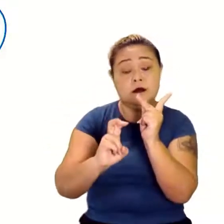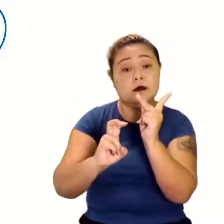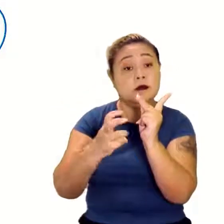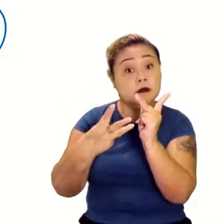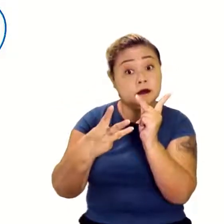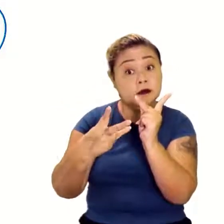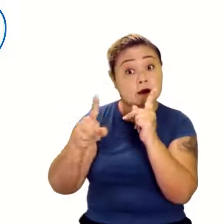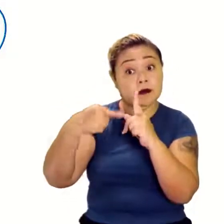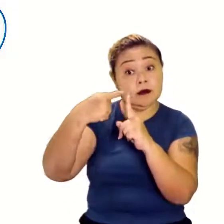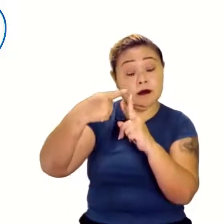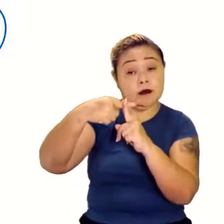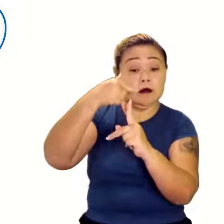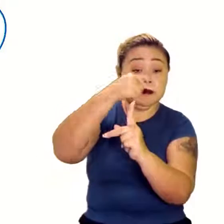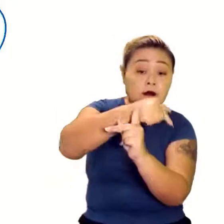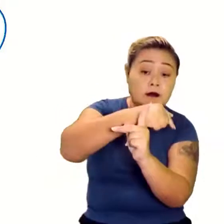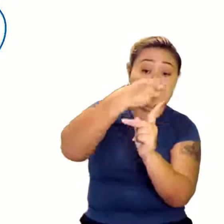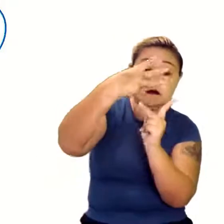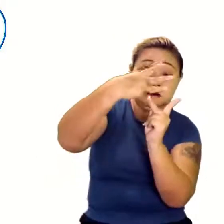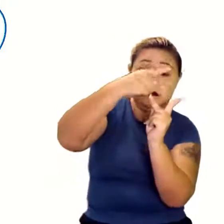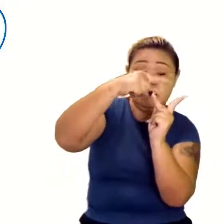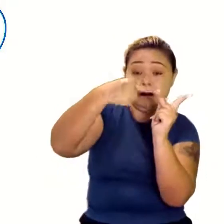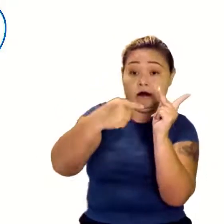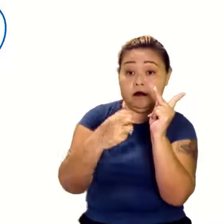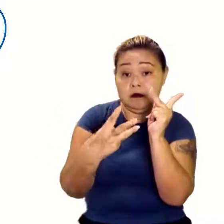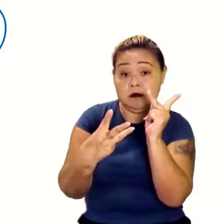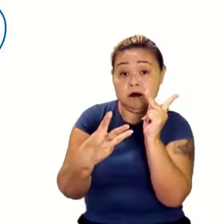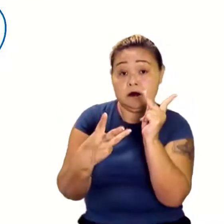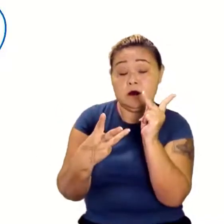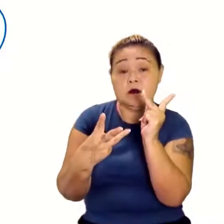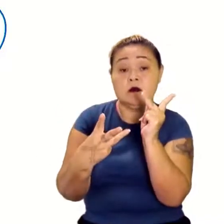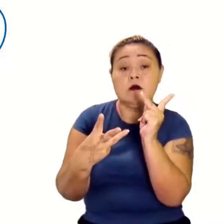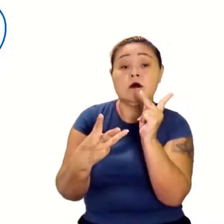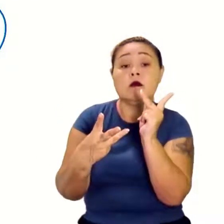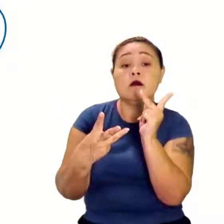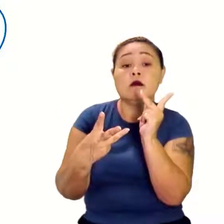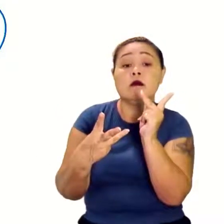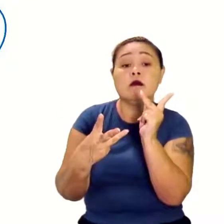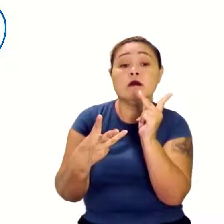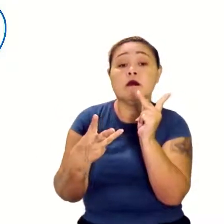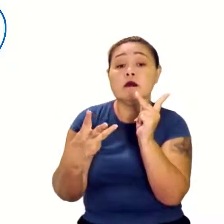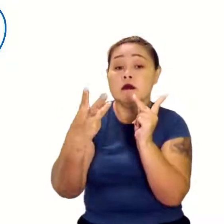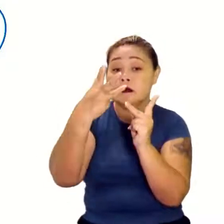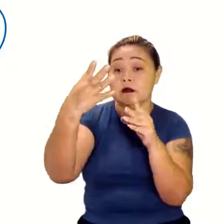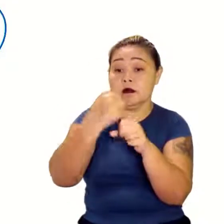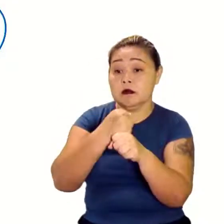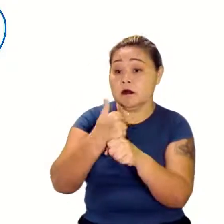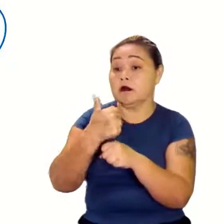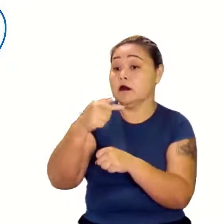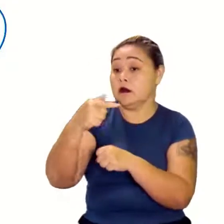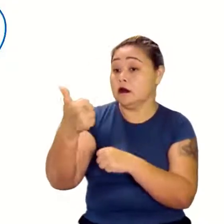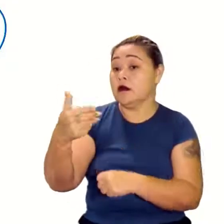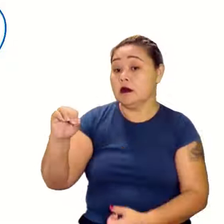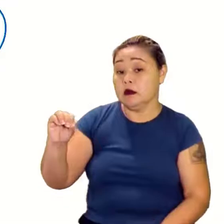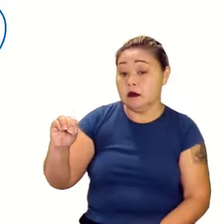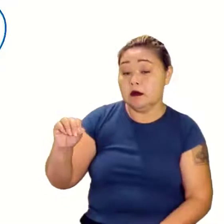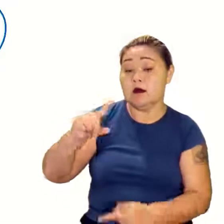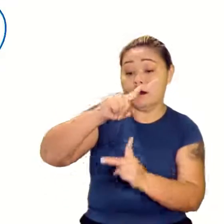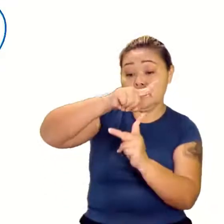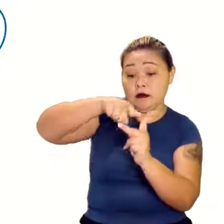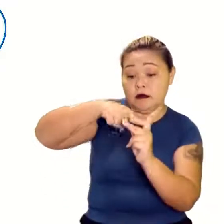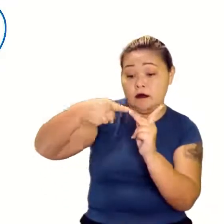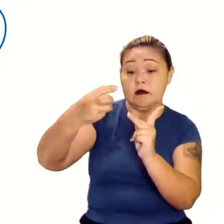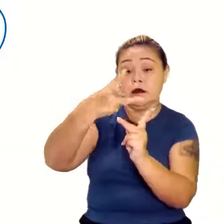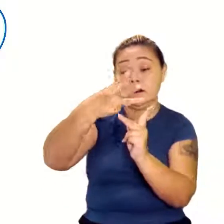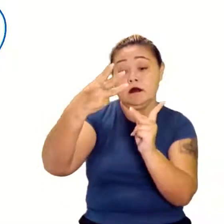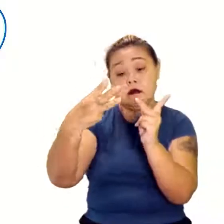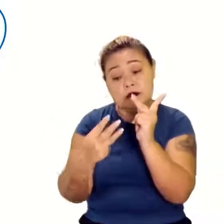3 mais 7 raiz cúbica de 3. 3 mais 7... 10. 10